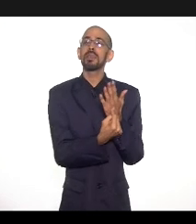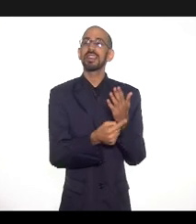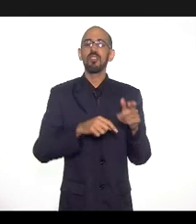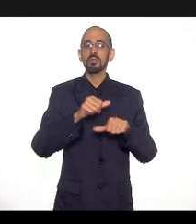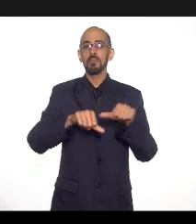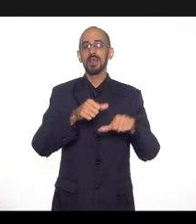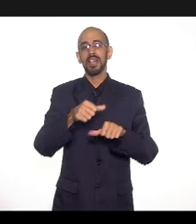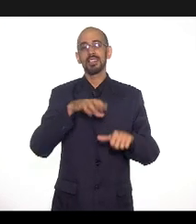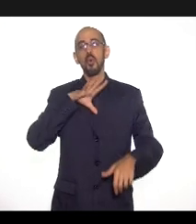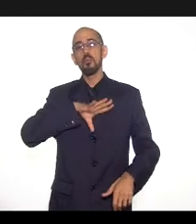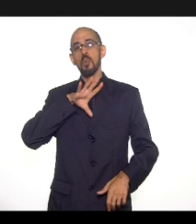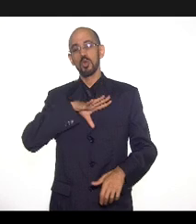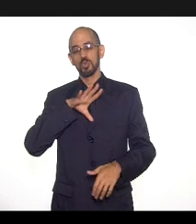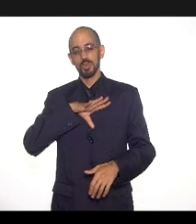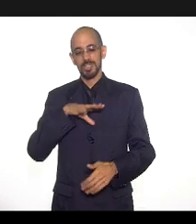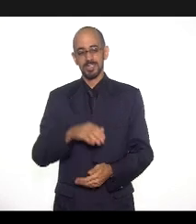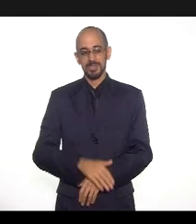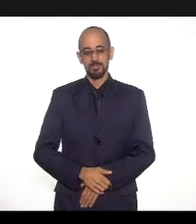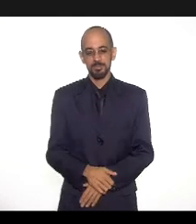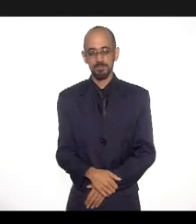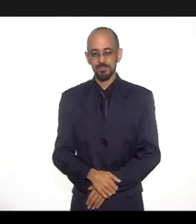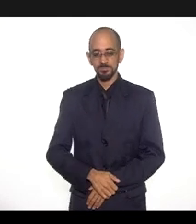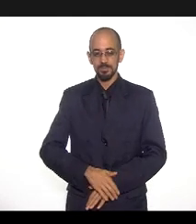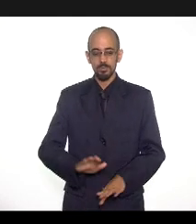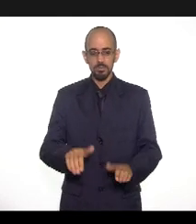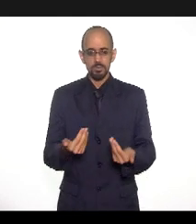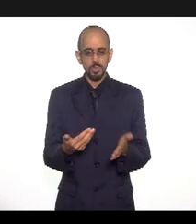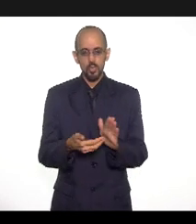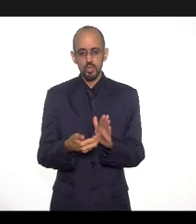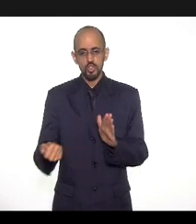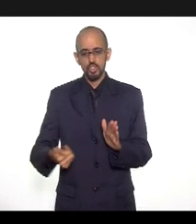Márcio, então pede a retirada de pauta para aglutinar tudo.